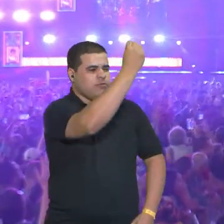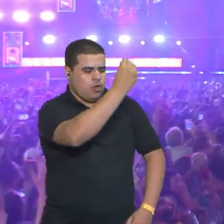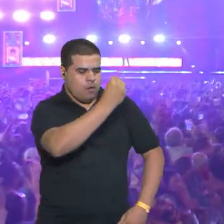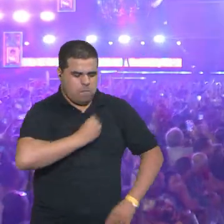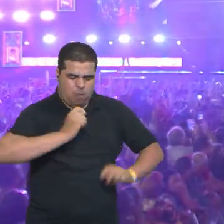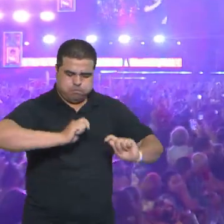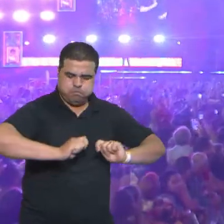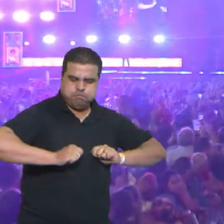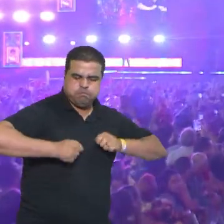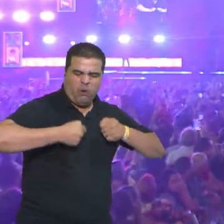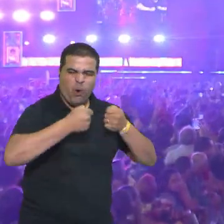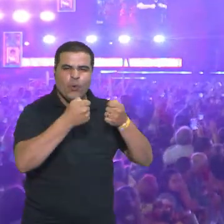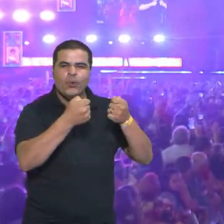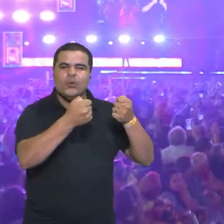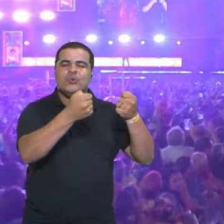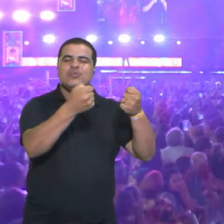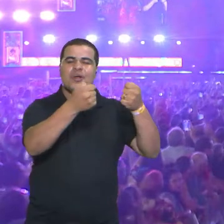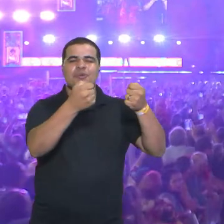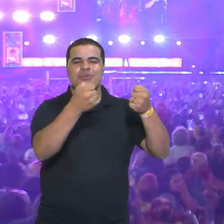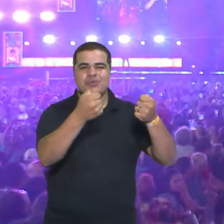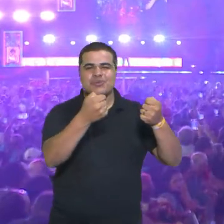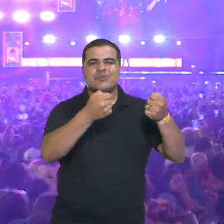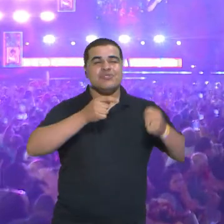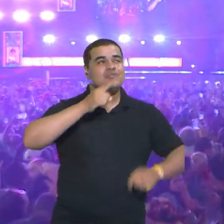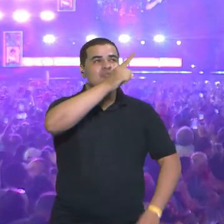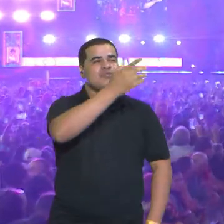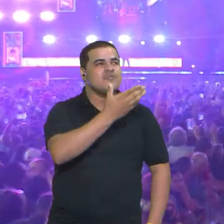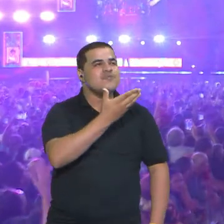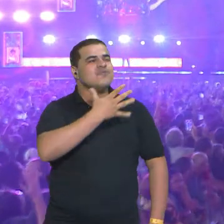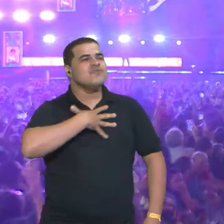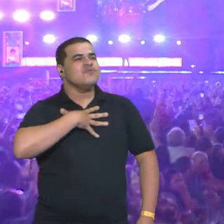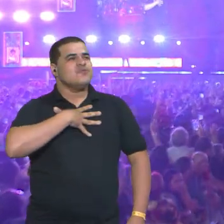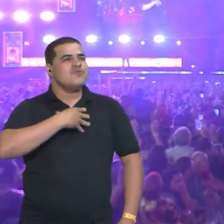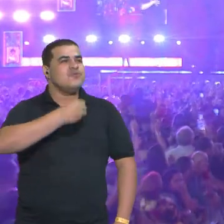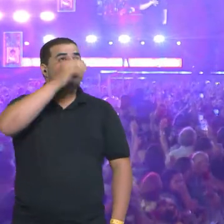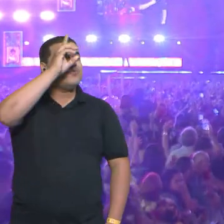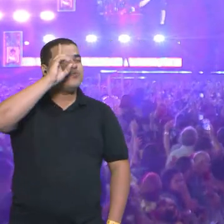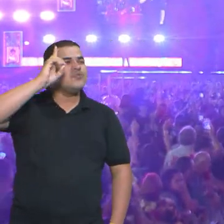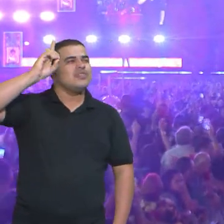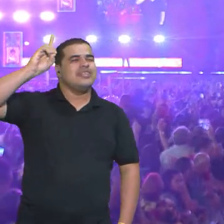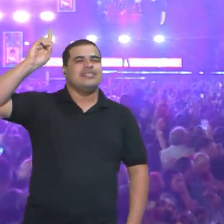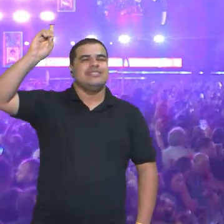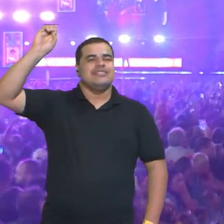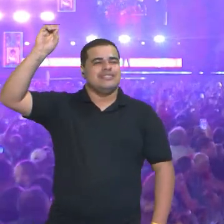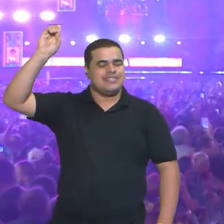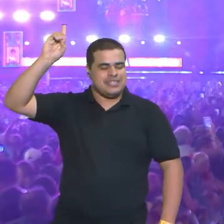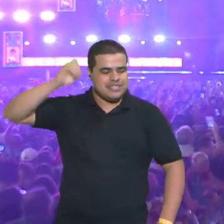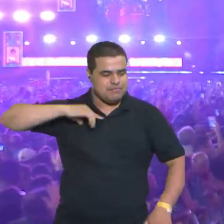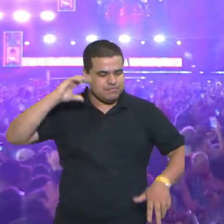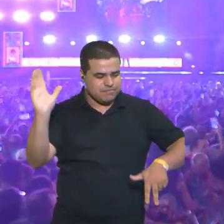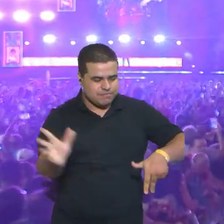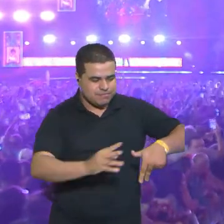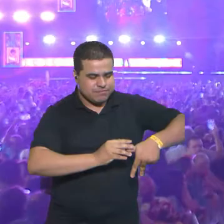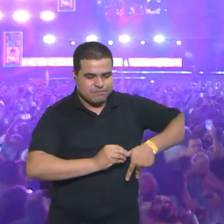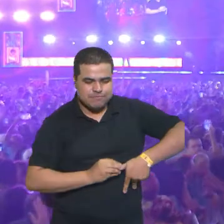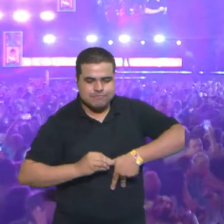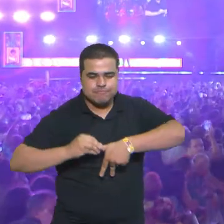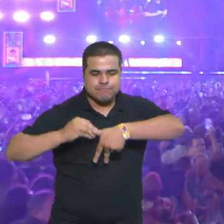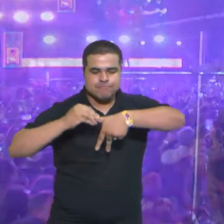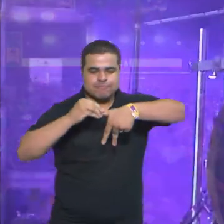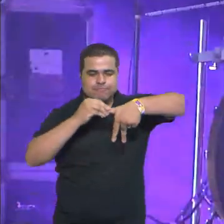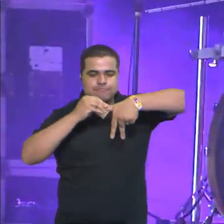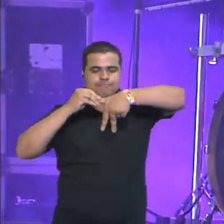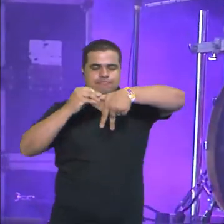a força que há em mim tu és o filho de Deus que